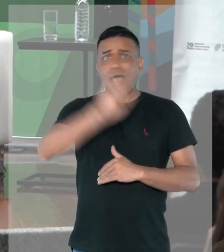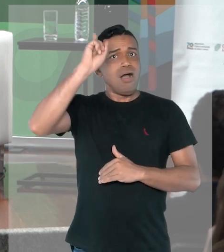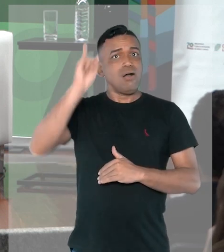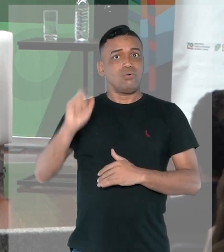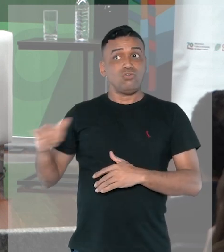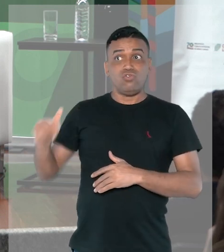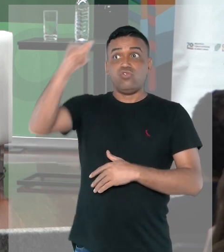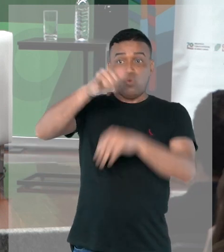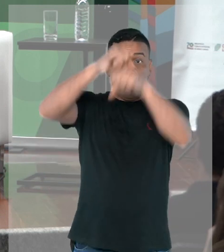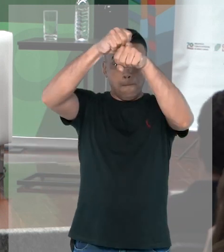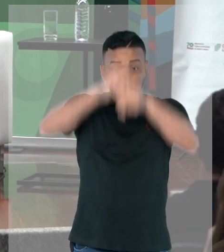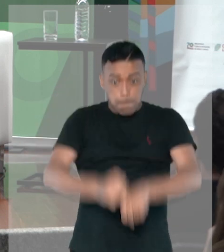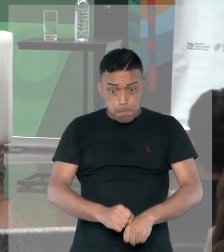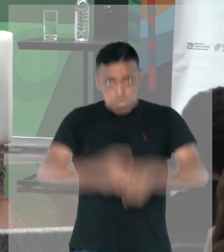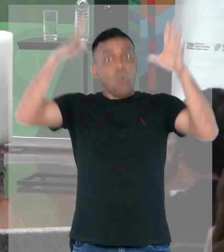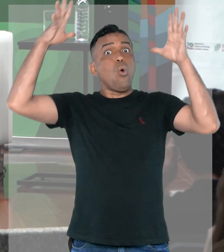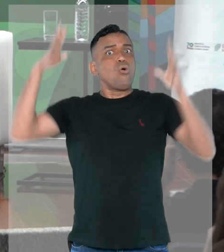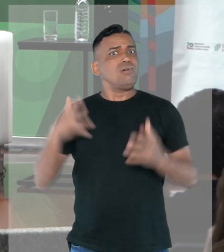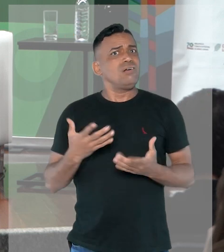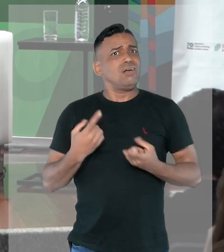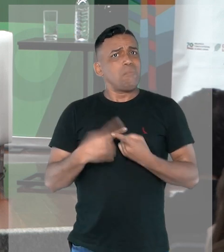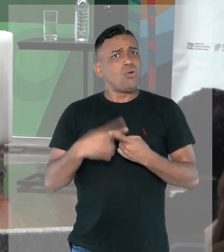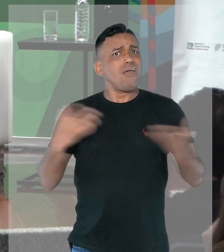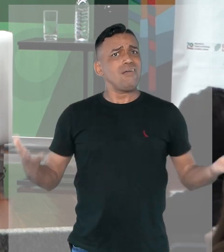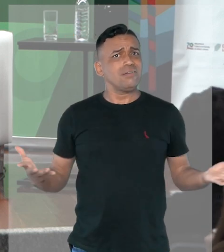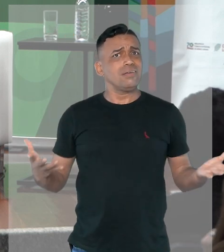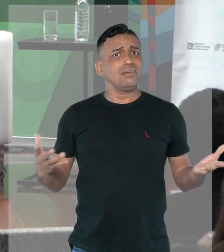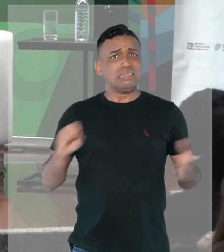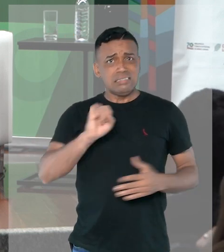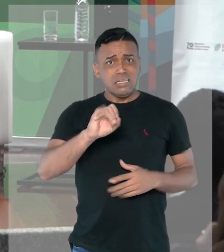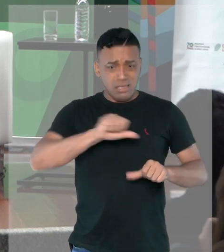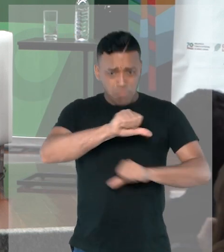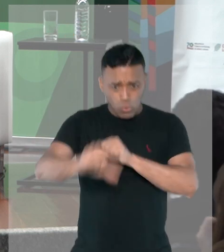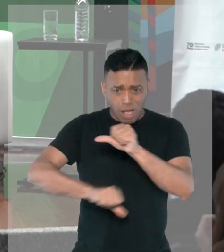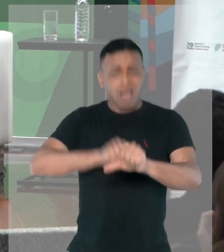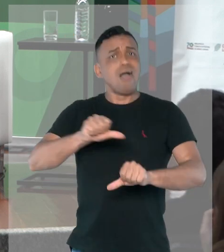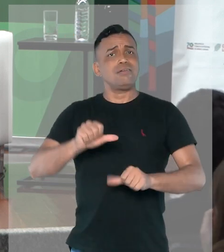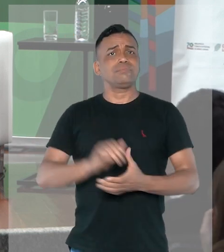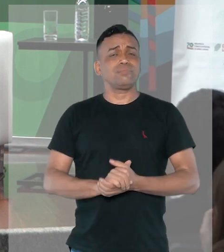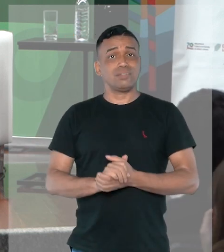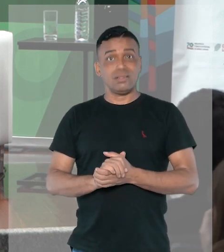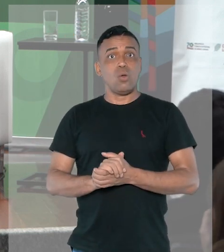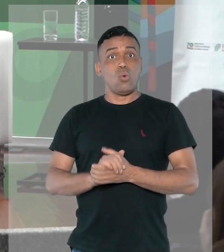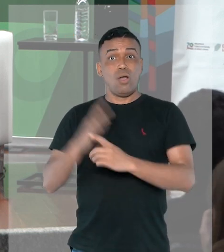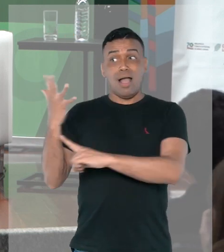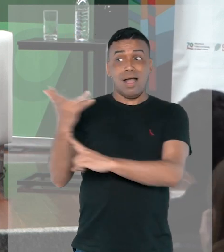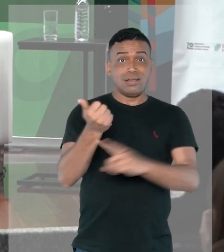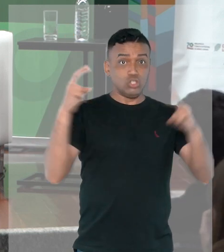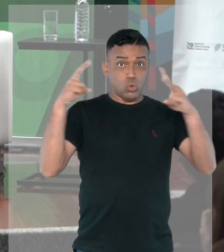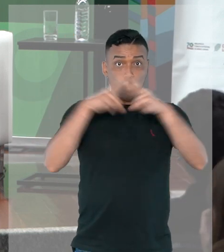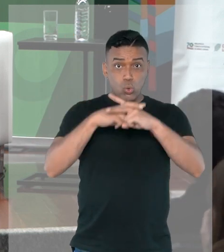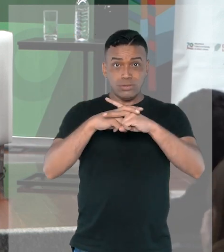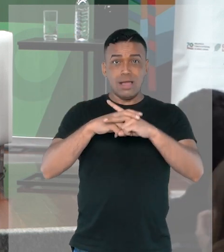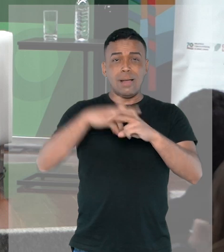uma bomba? Para quê? Se a gente pode transformar. Por isso que eu digo, a arte marcial, a luta marcial